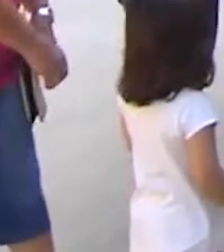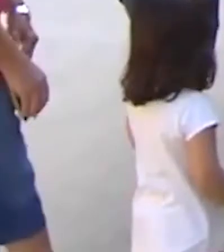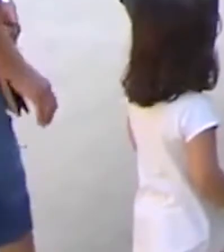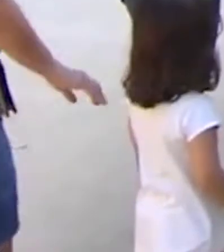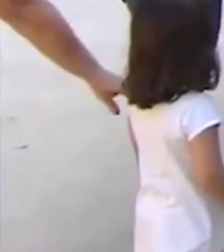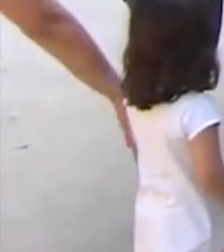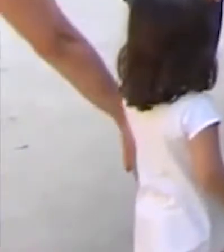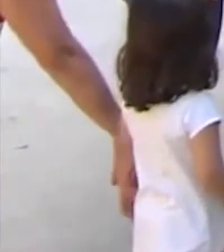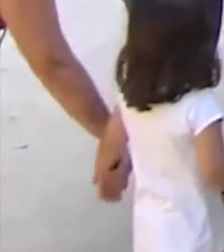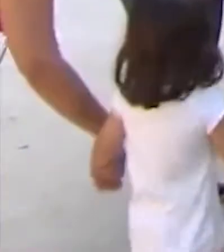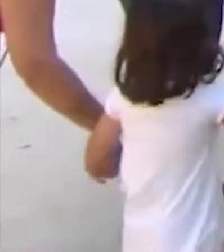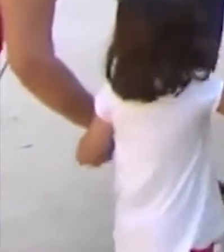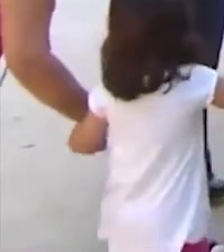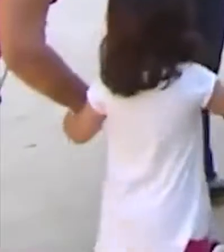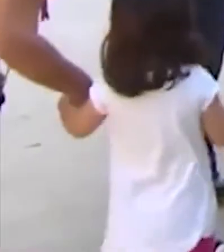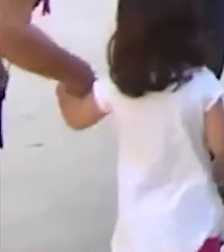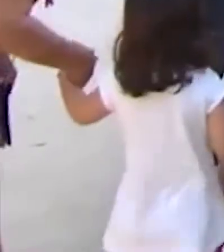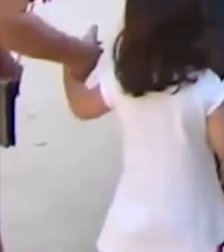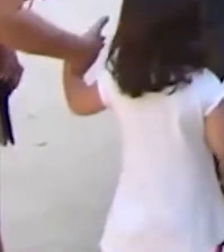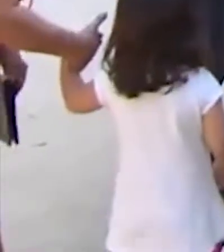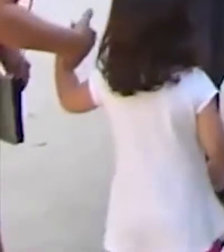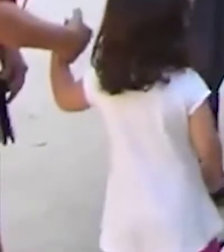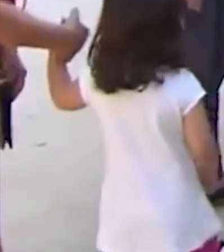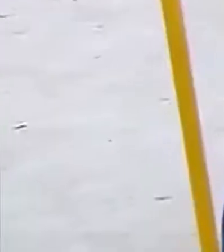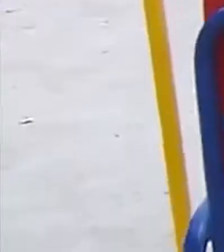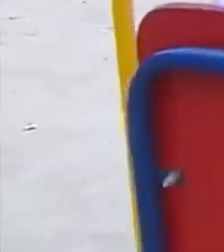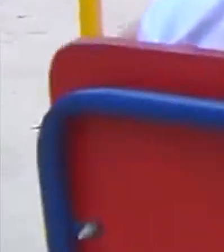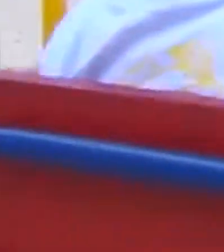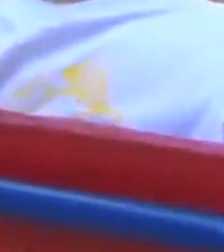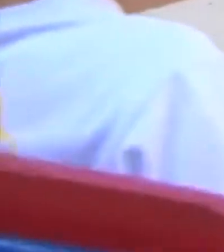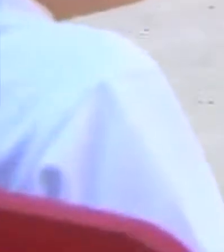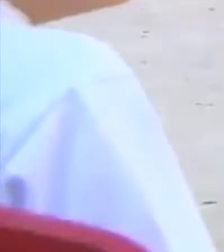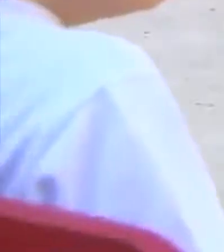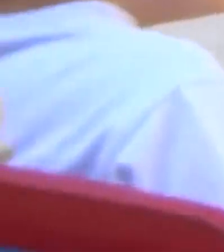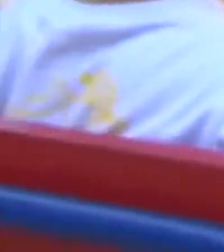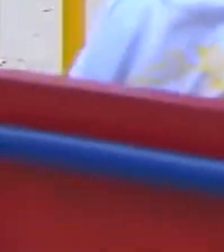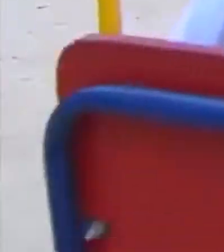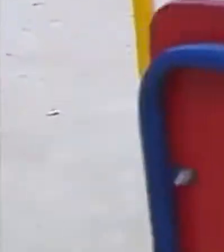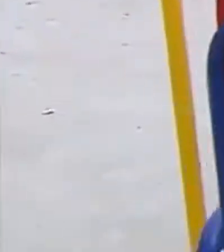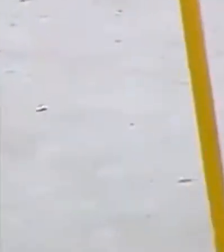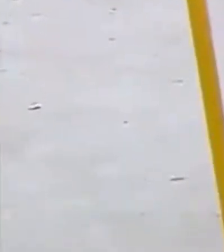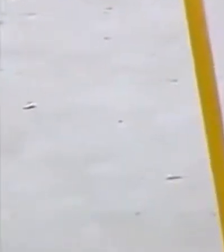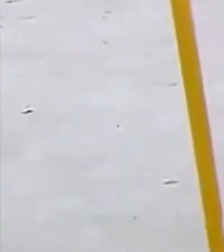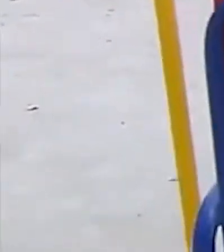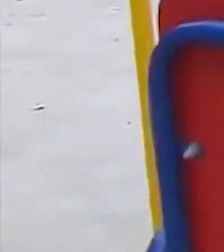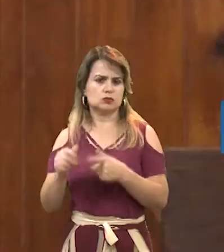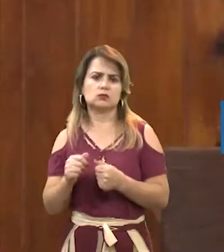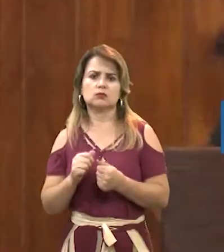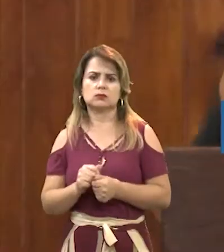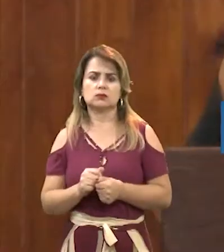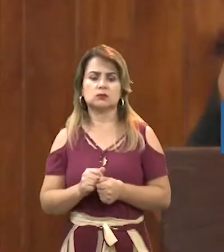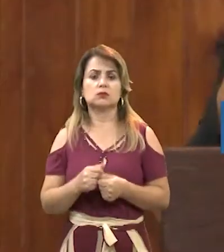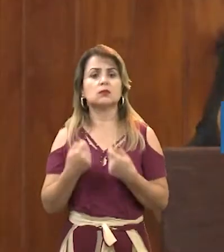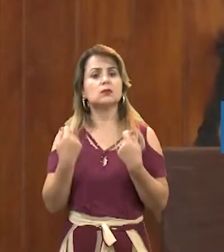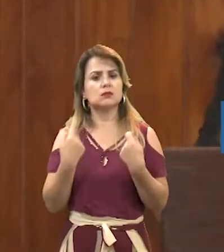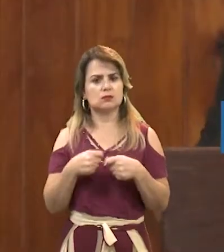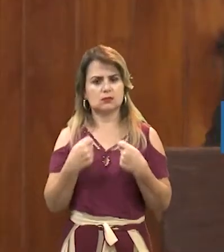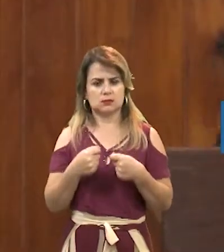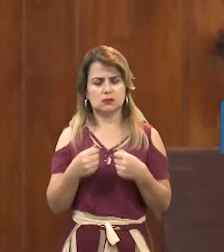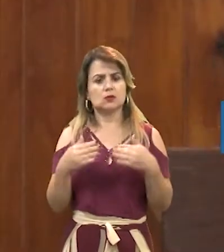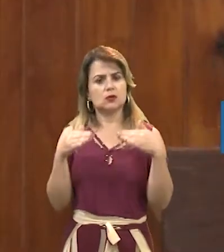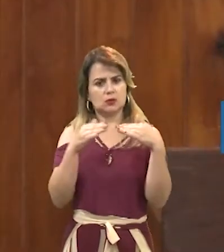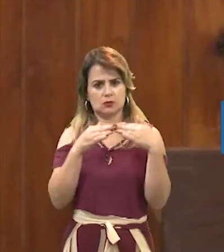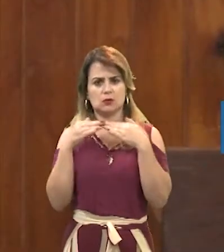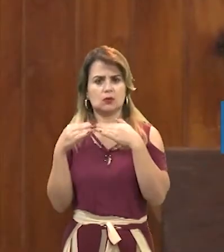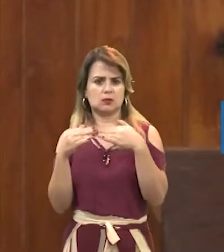de brincar, tão necessários à infância dessas crianças. Então, eu clamo aqui, já